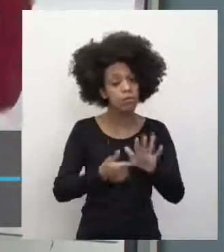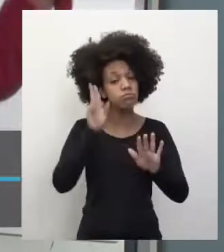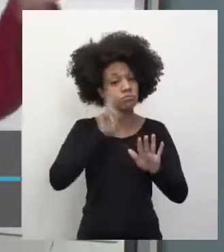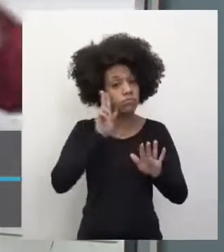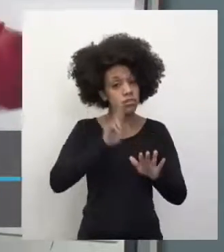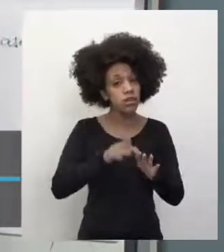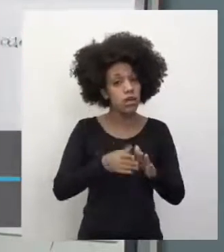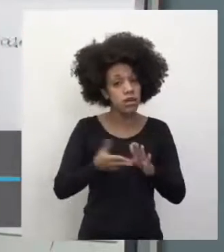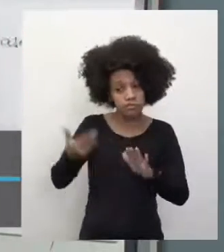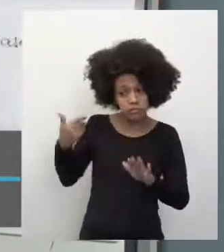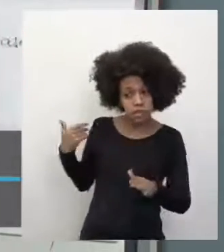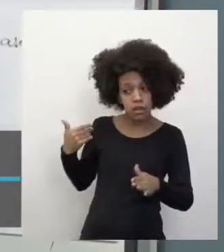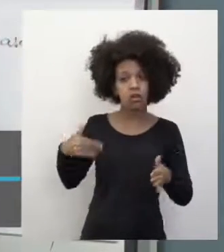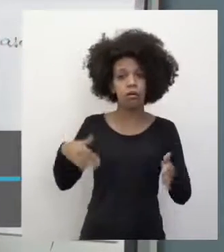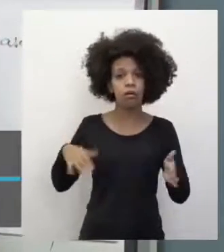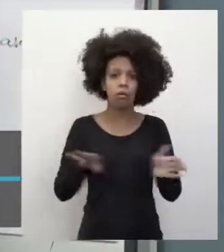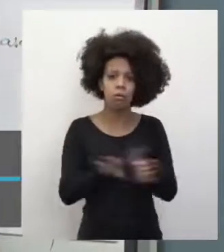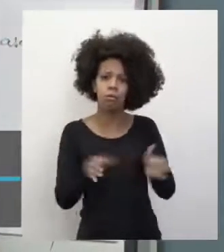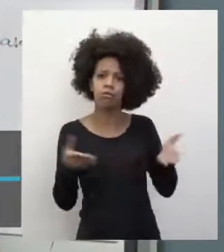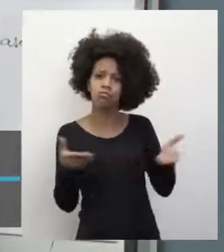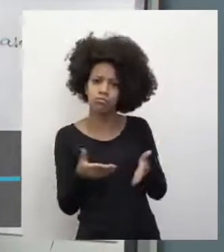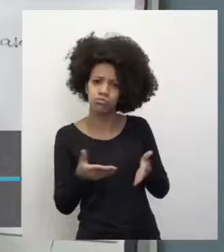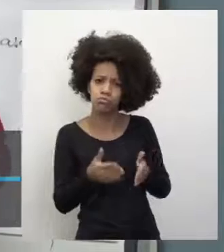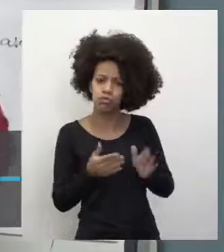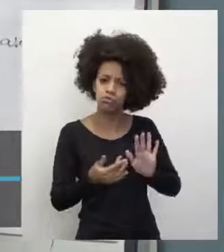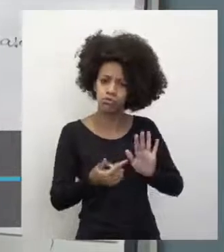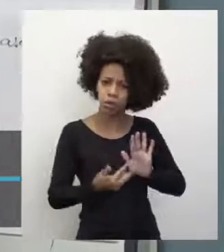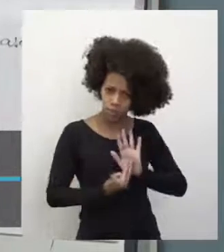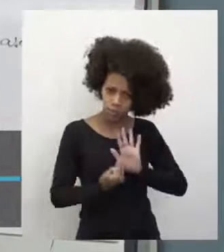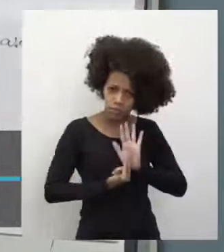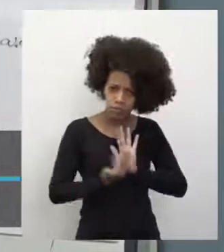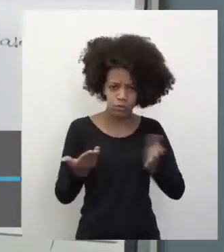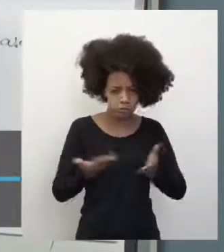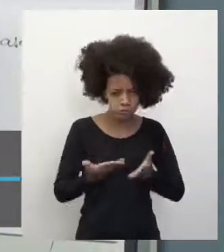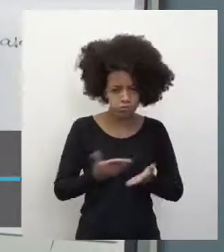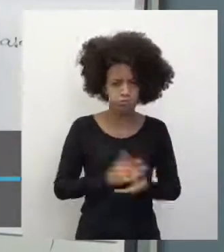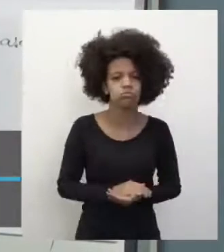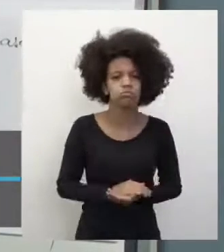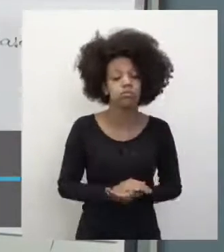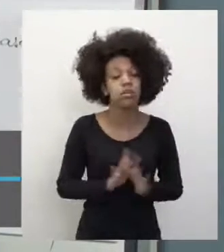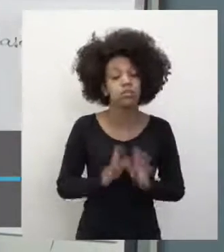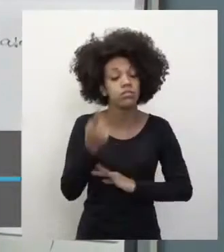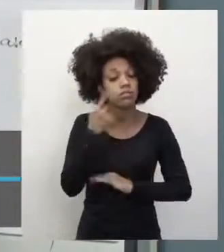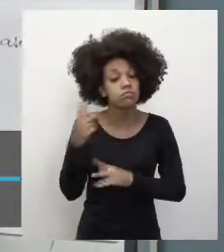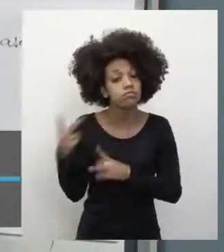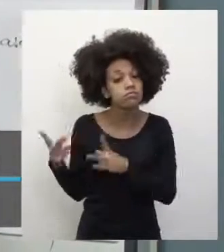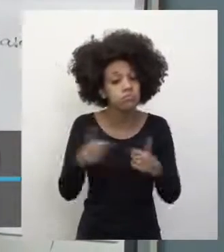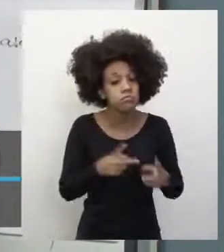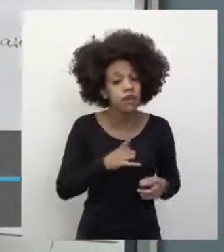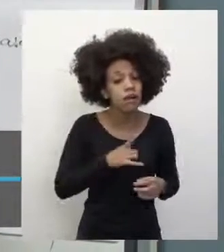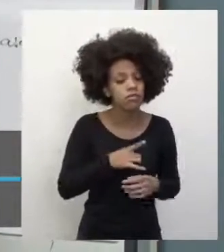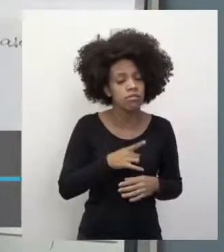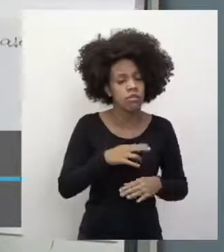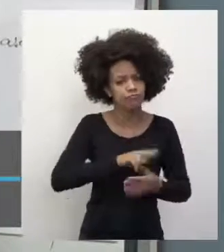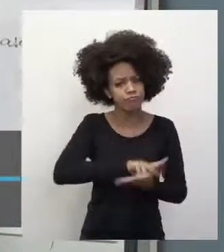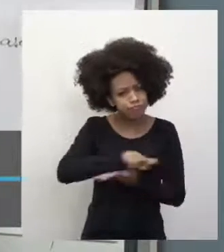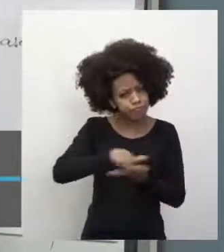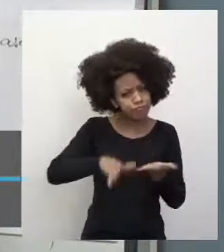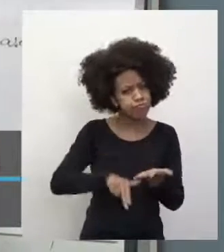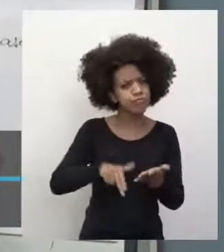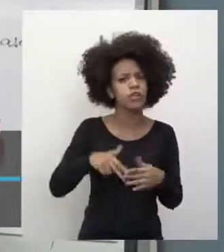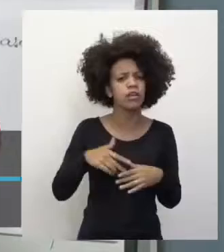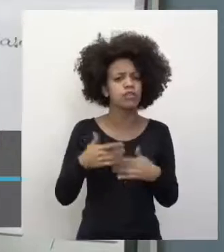tão antiga para os nossos dias, para o nosso cotidiano, tá certo? Então, a gente vê aí que tem uma gama imensa, né,